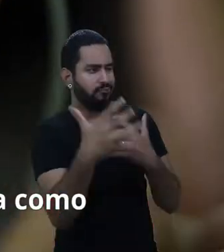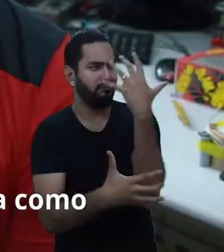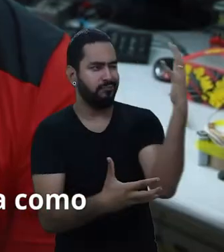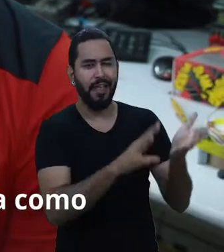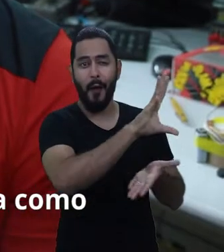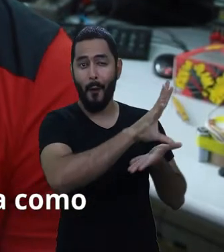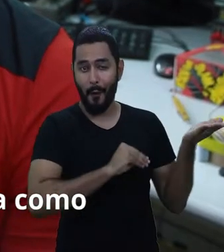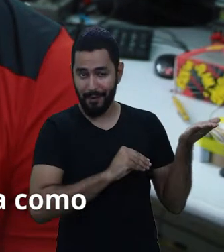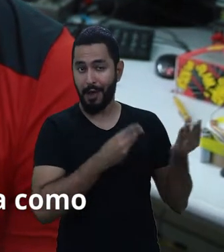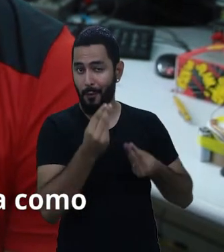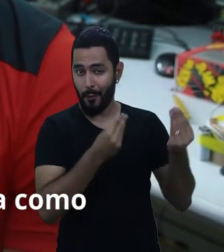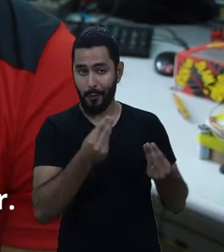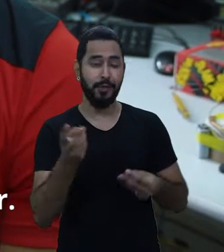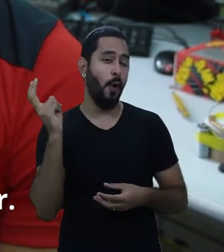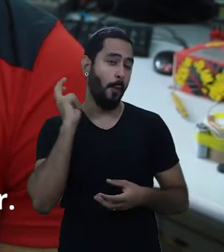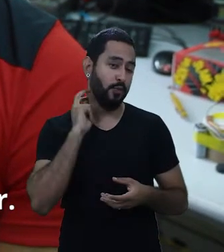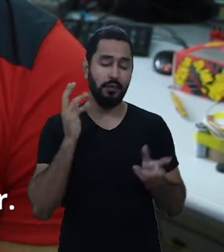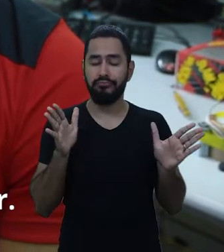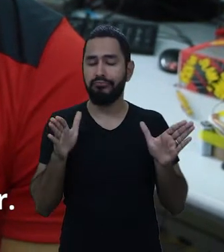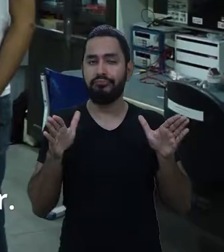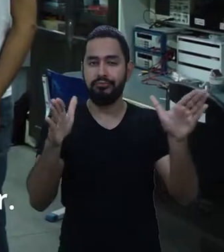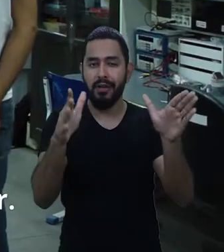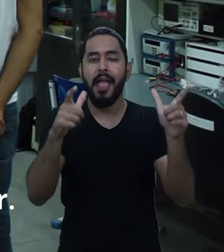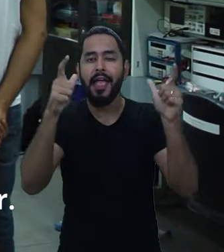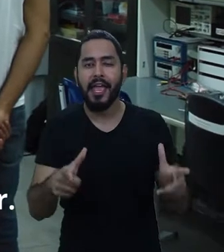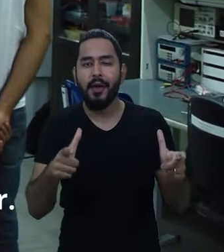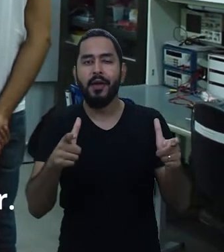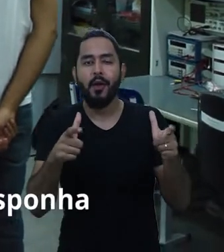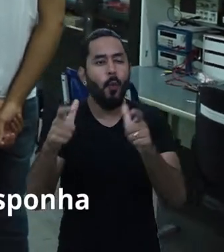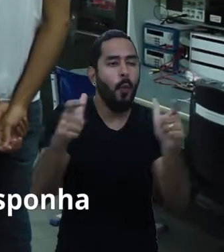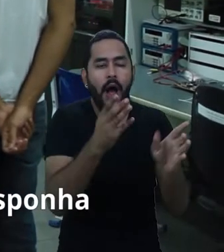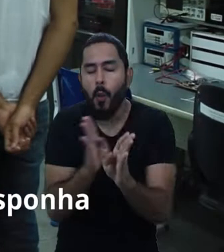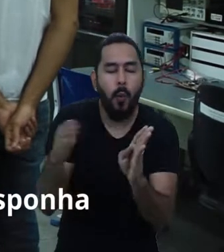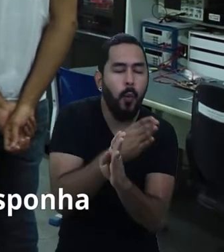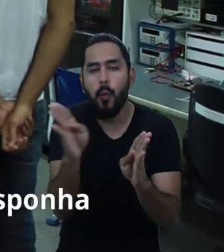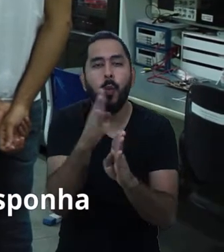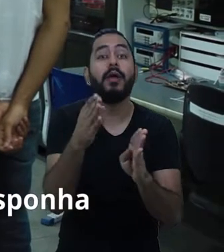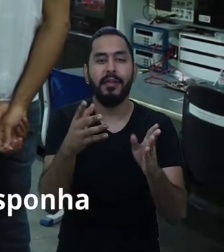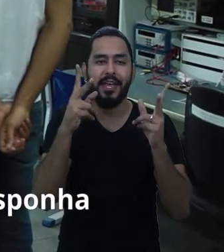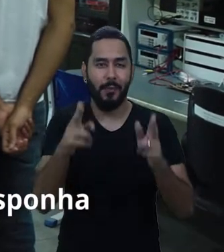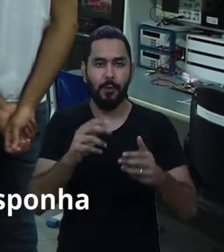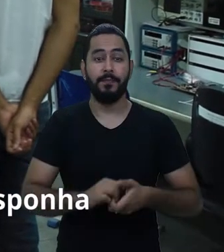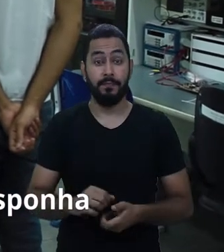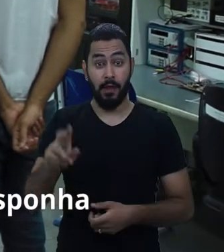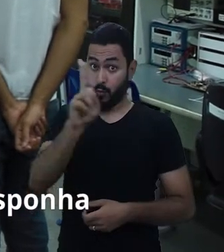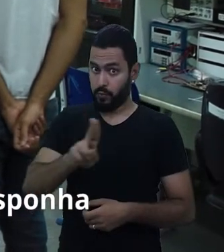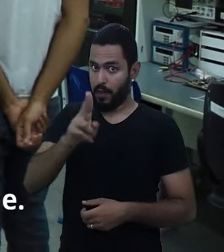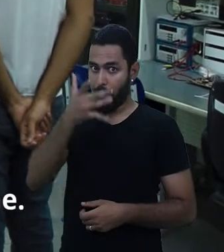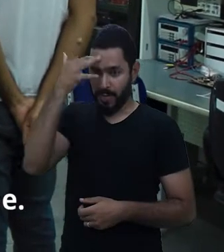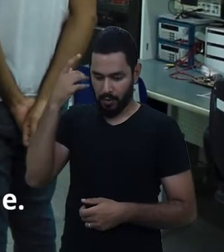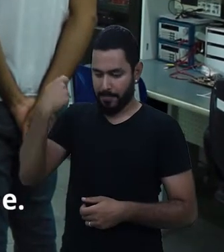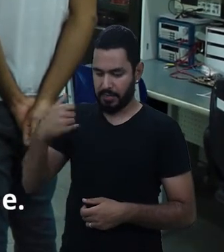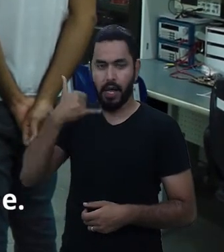O aparelho funciona da mesma forma como morcegos fazem para se localizar. Para utilizá-lo, basta que o usuário